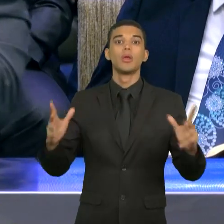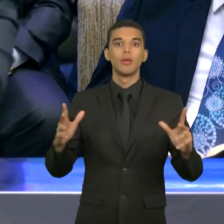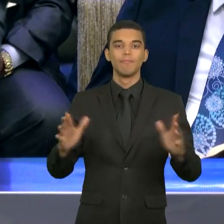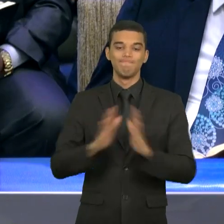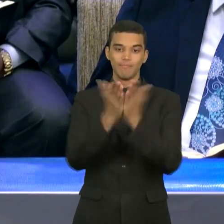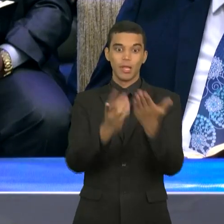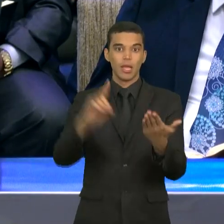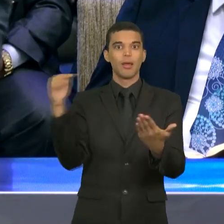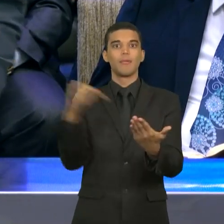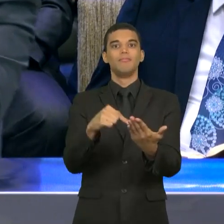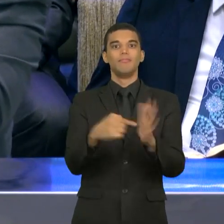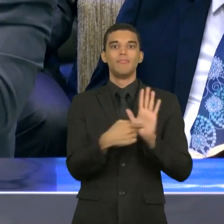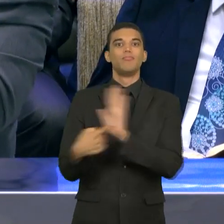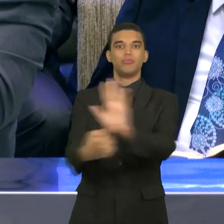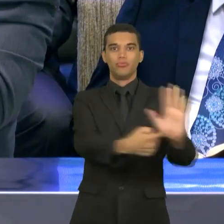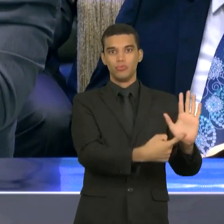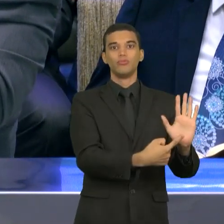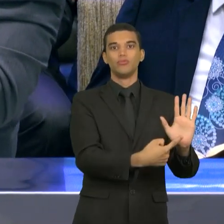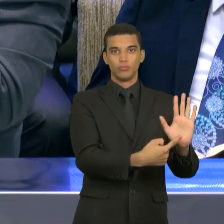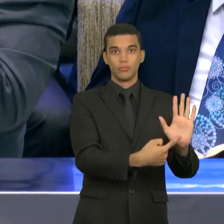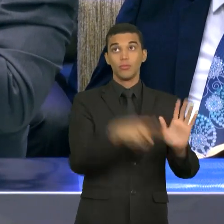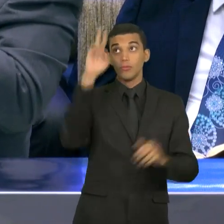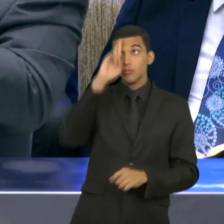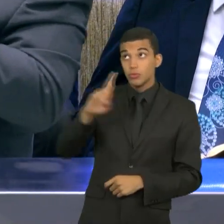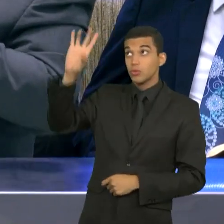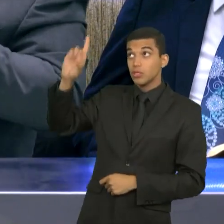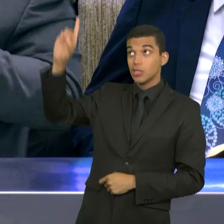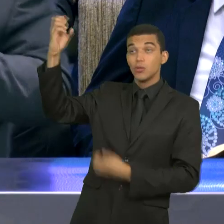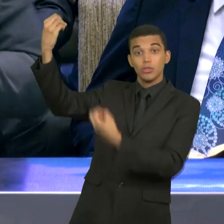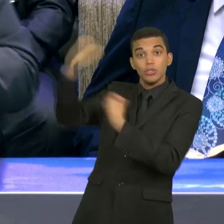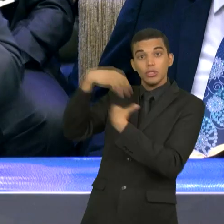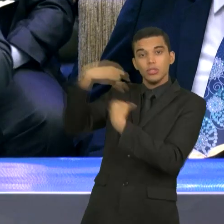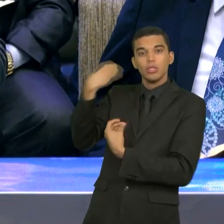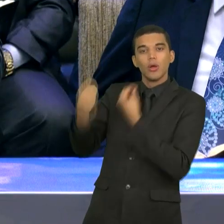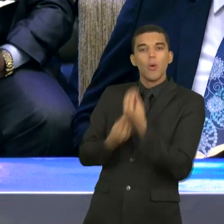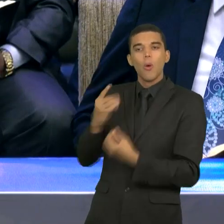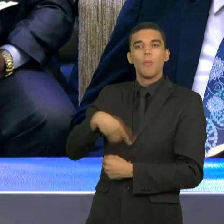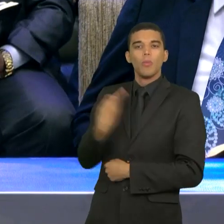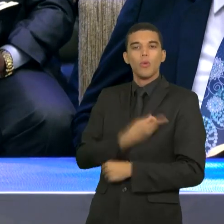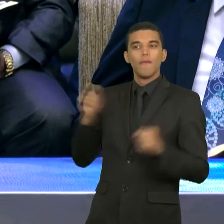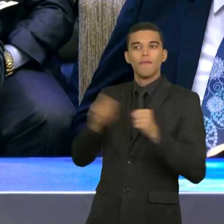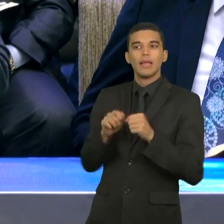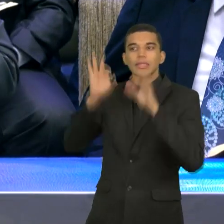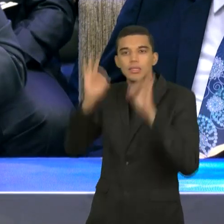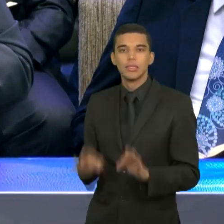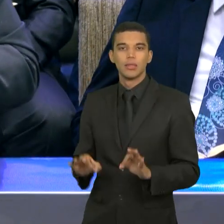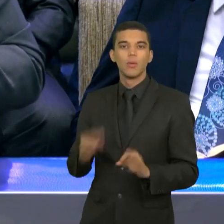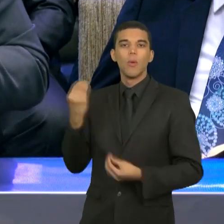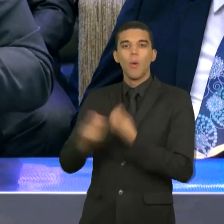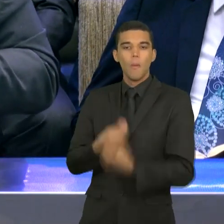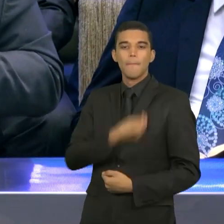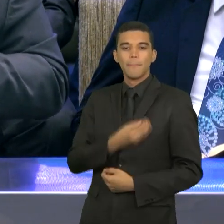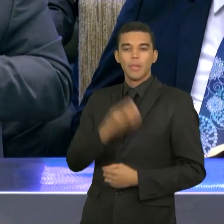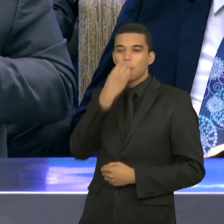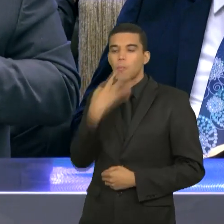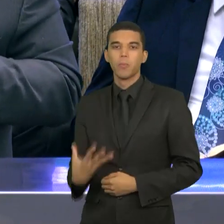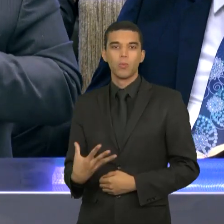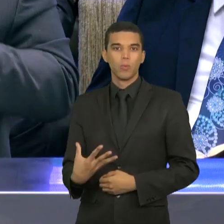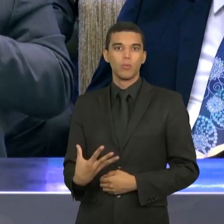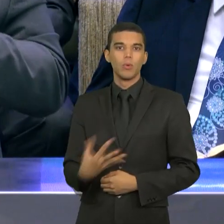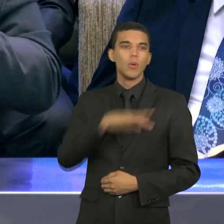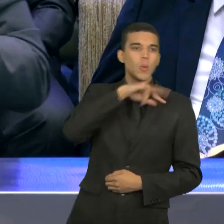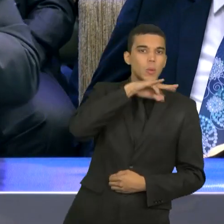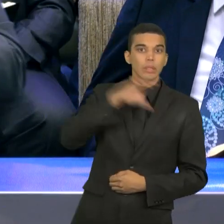é a palavra de Deus é o Senhor nosso Deus quem nos ensina também aquilo que é o princípio moral mas os fundamentos